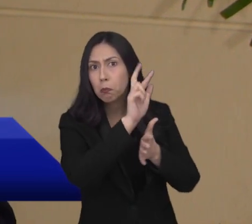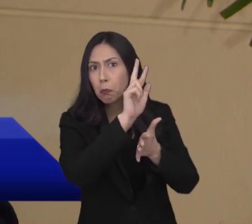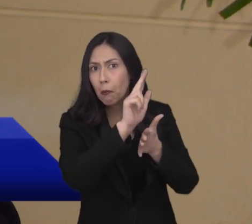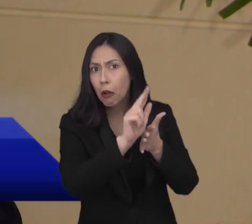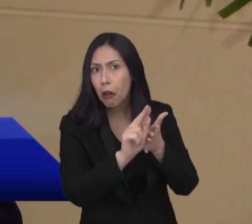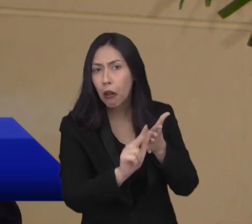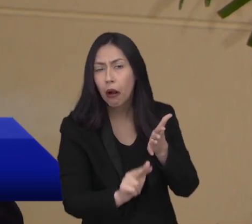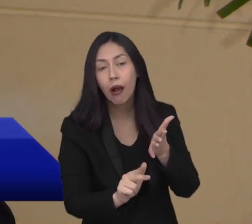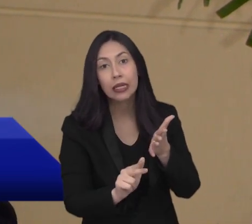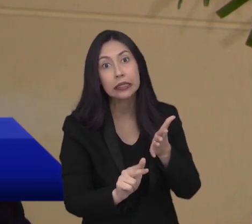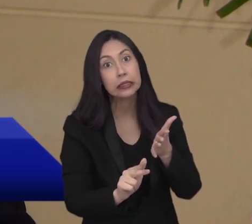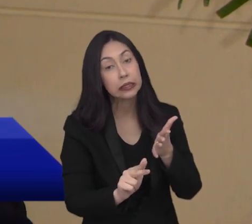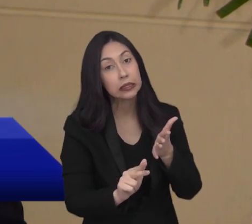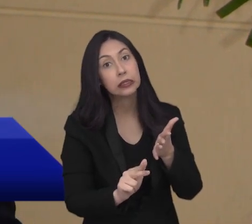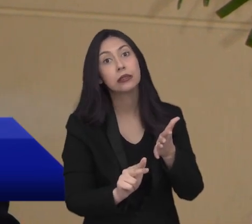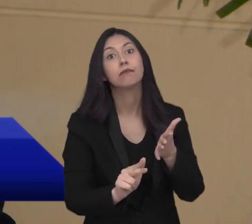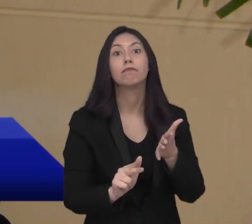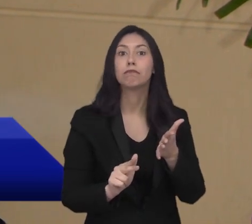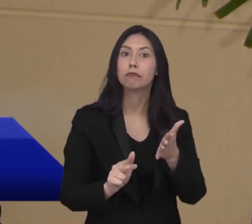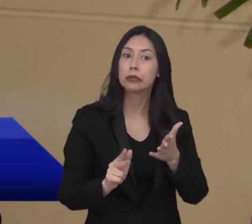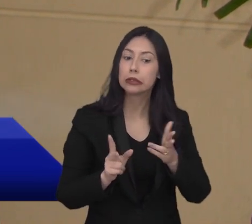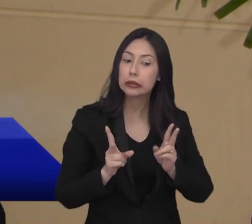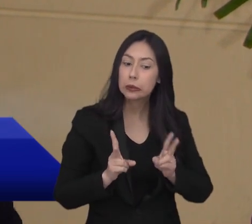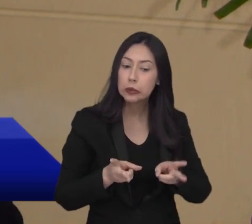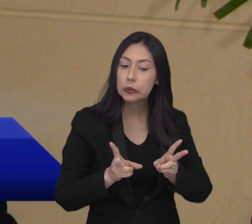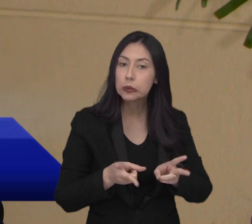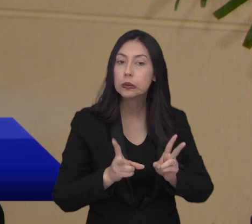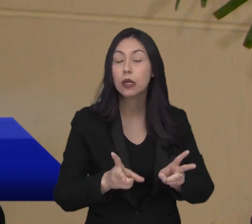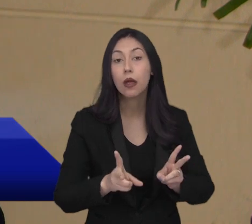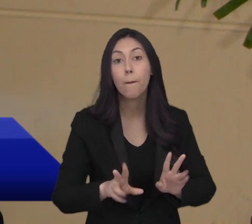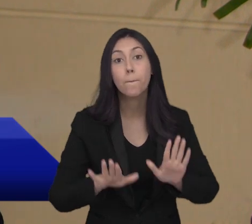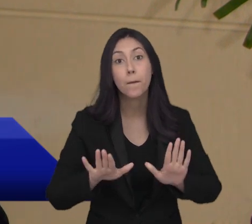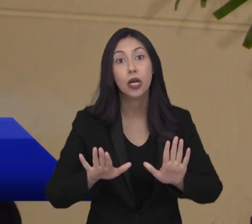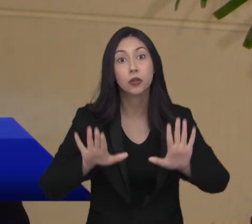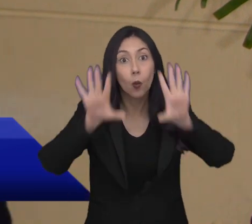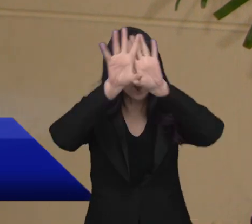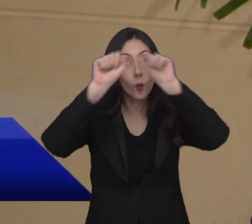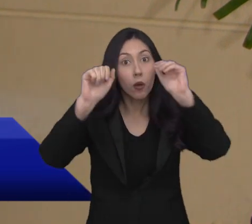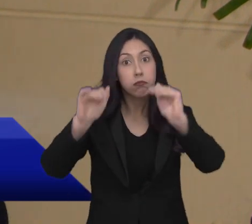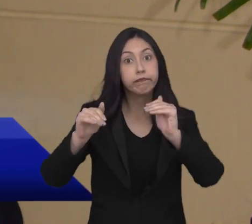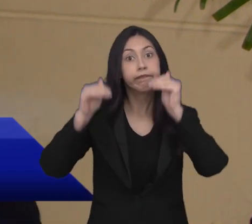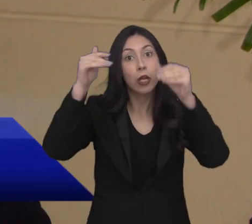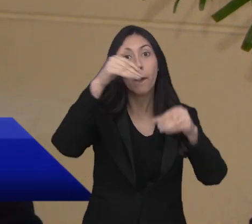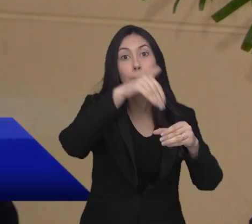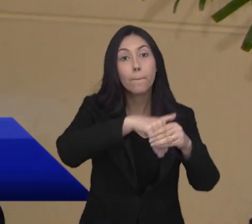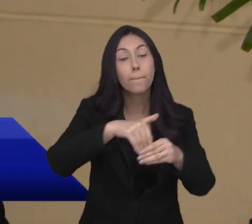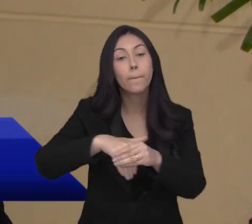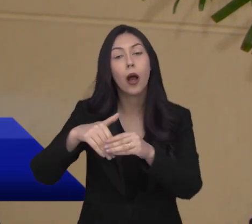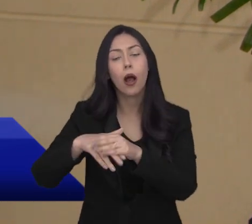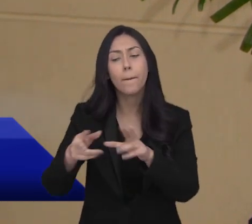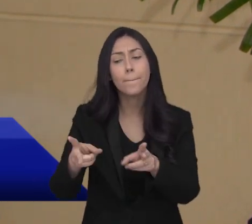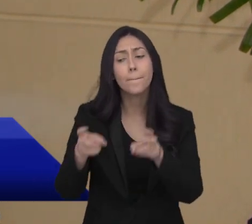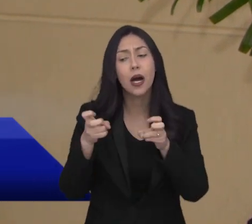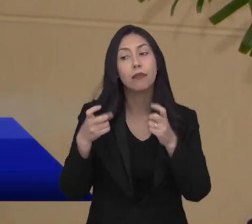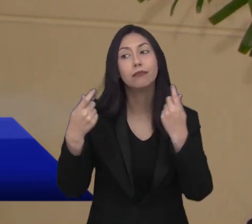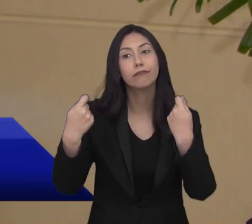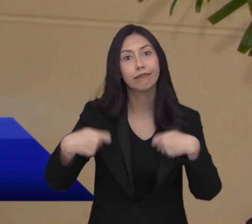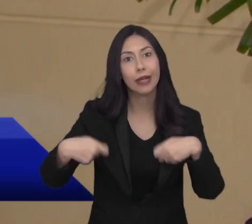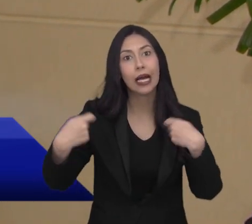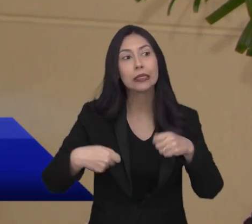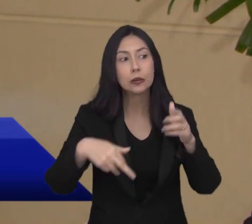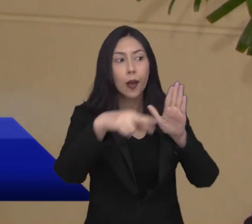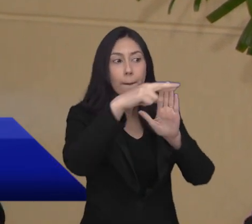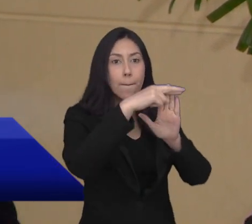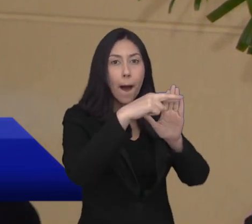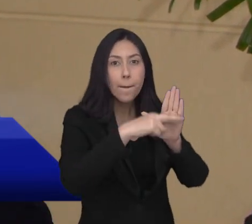inteligências artificiais, se torna cada vez mais frequente, mas o TSE julgou necessário um regramento justamente pensando